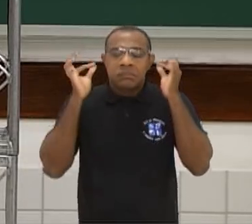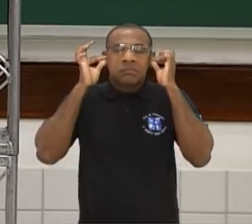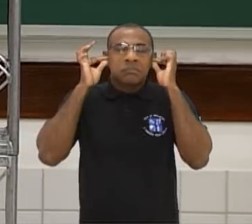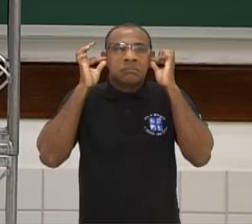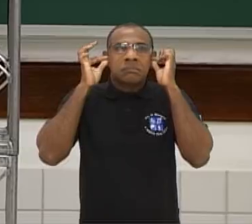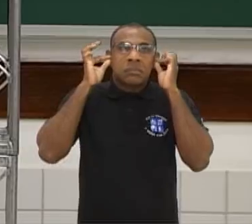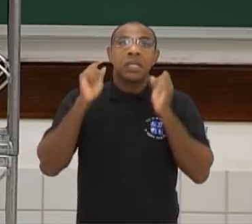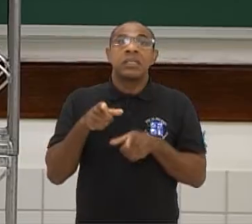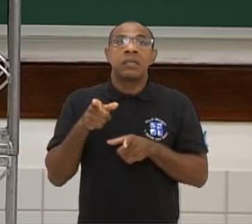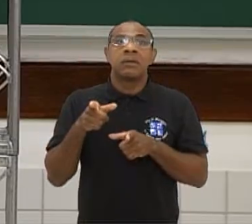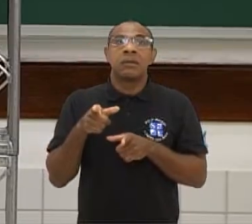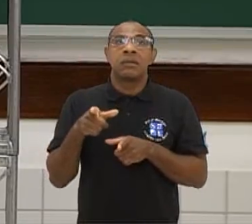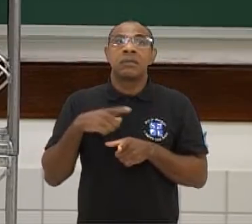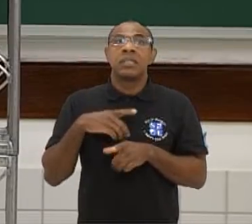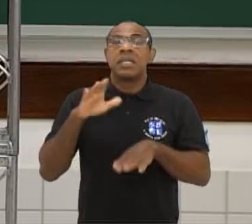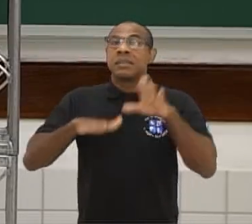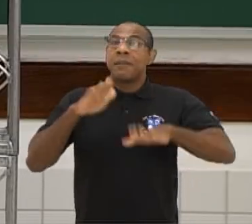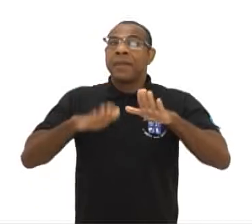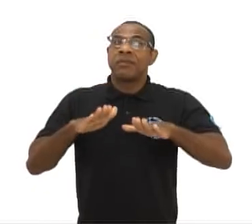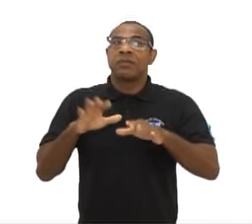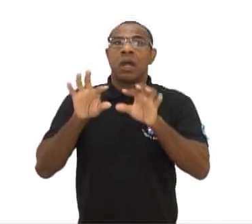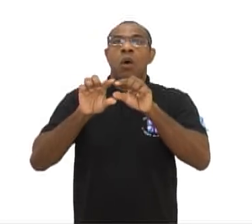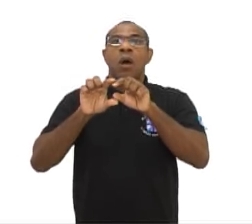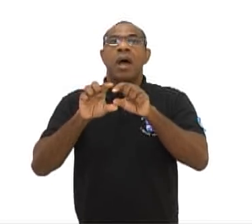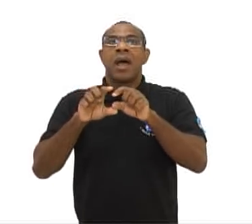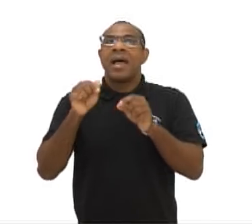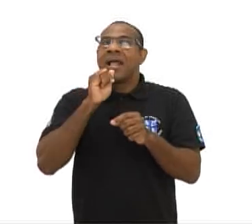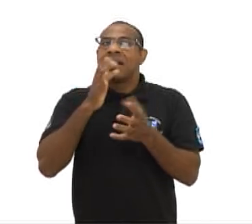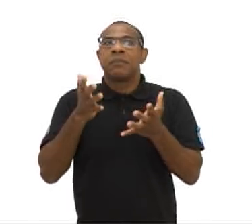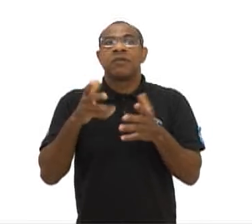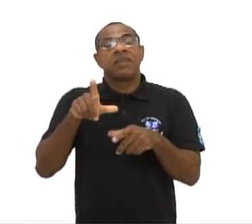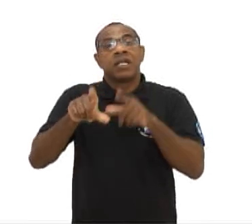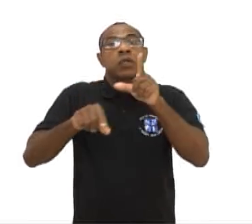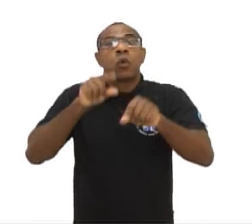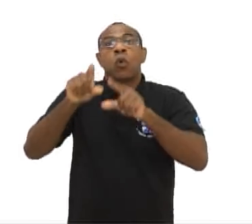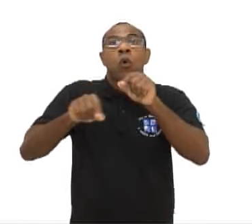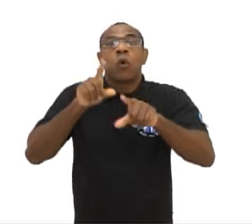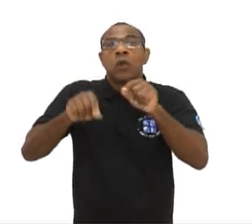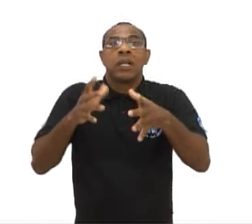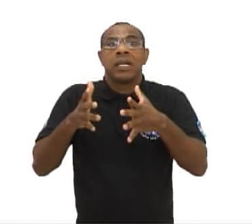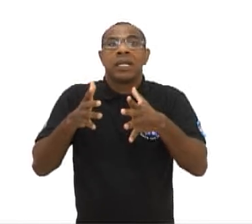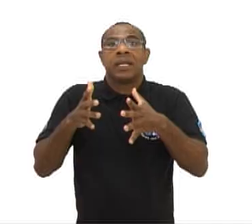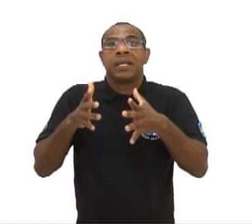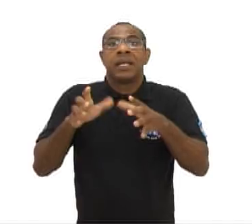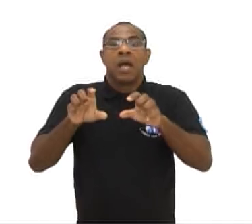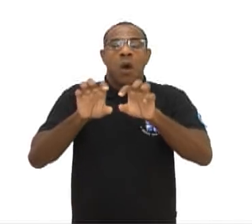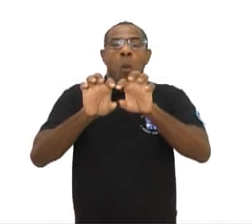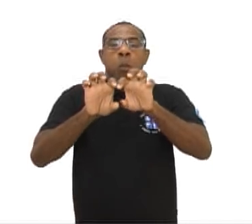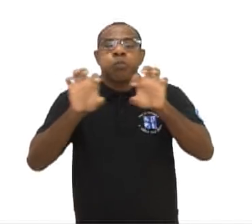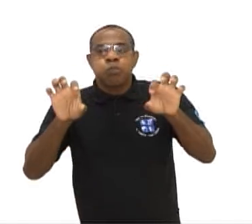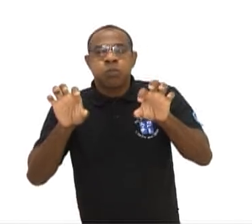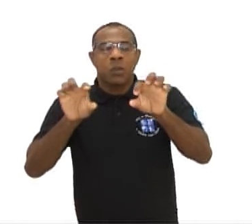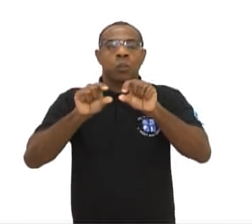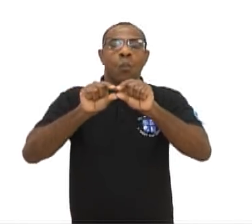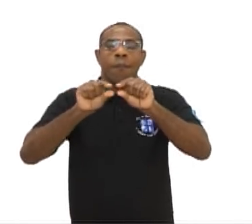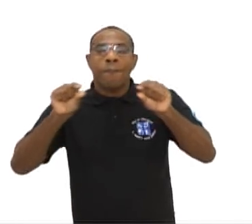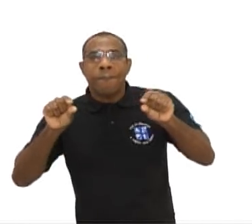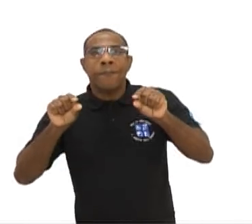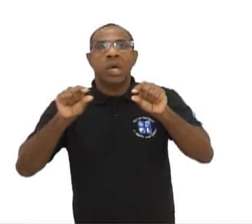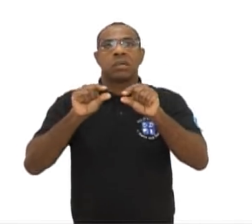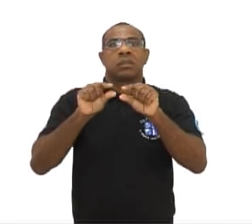escolher um fio mais longo ou mais curto, um fio com uma área maior, um fio com uma área